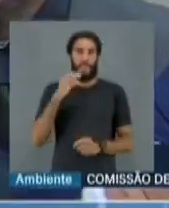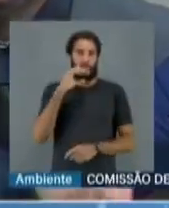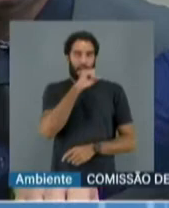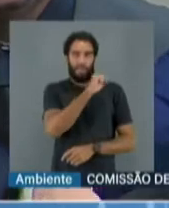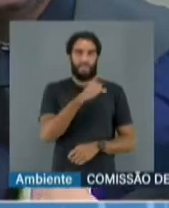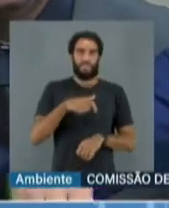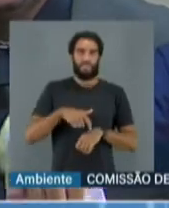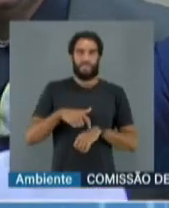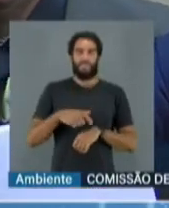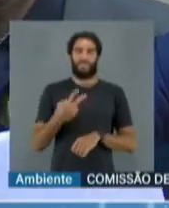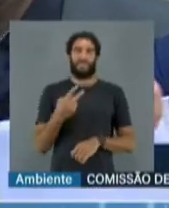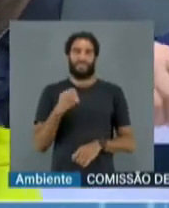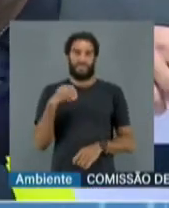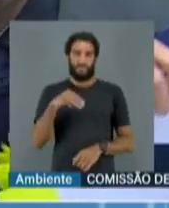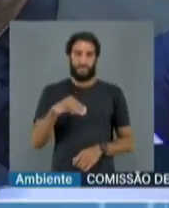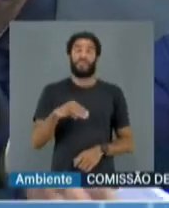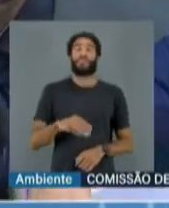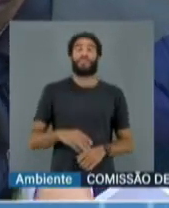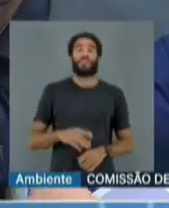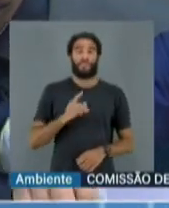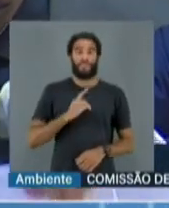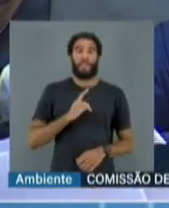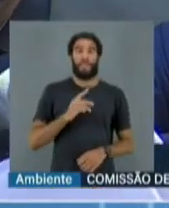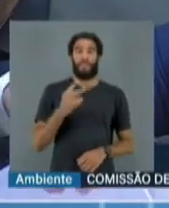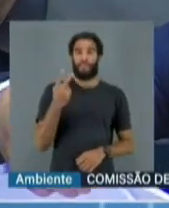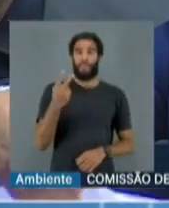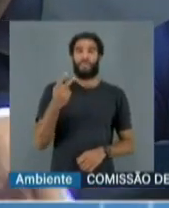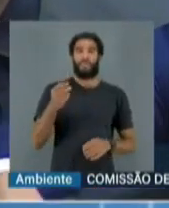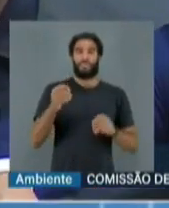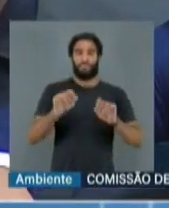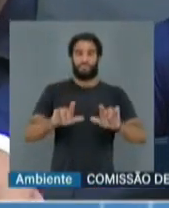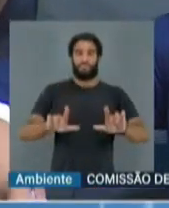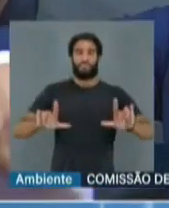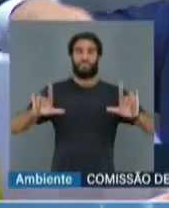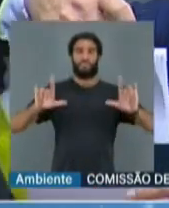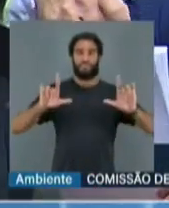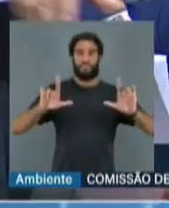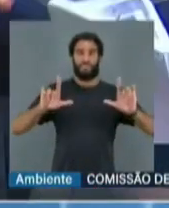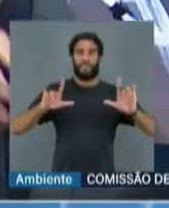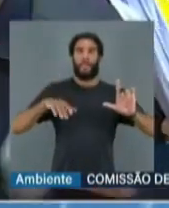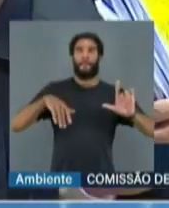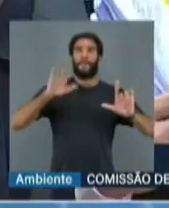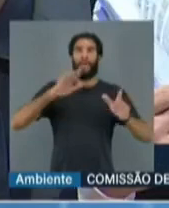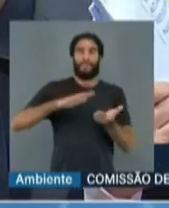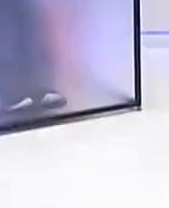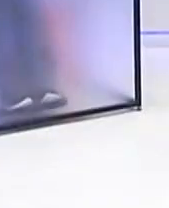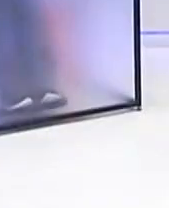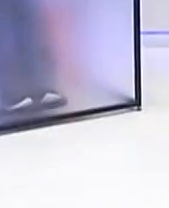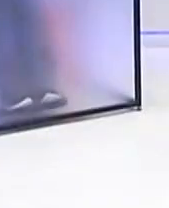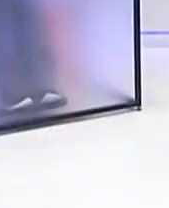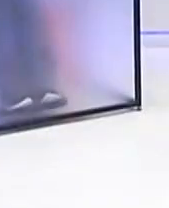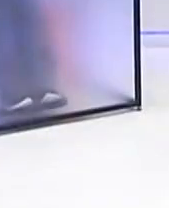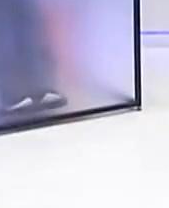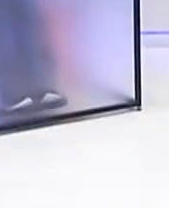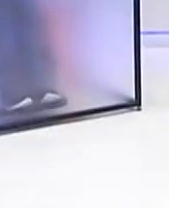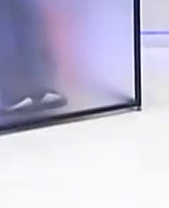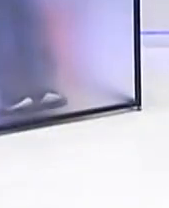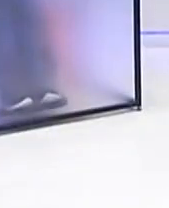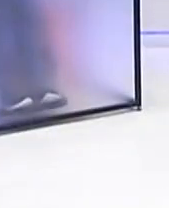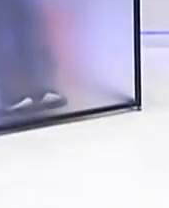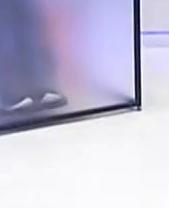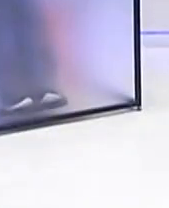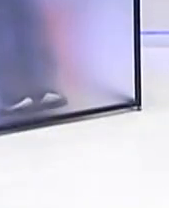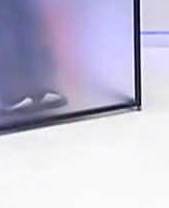Gama, é o Éder Mauro, do PL do Pará, e ele não é titular e nem suplente. Eu me lembro do Éder Mauro, que